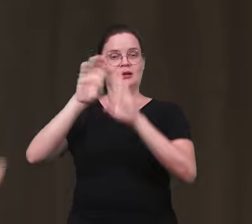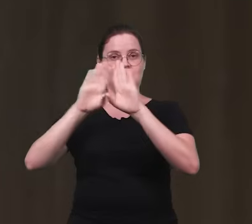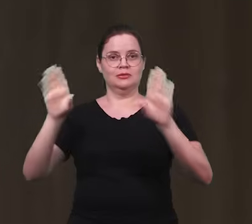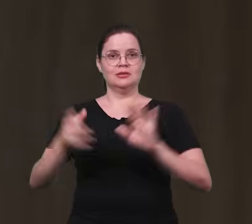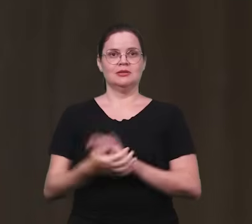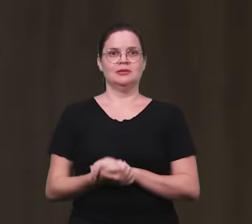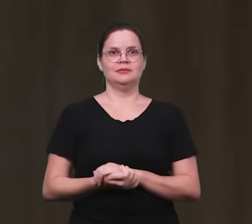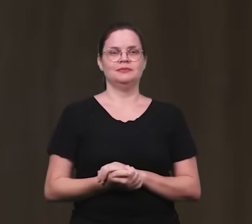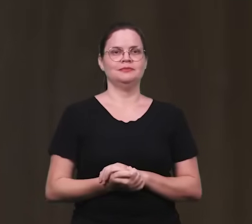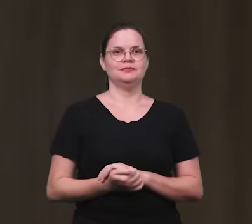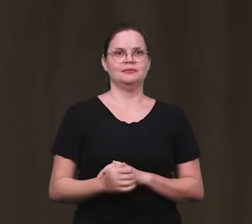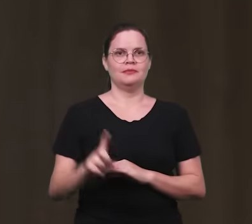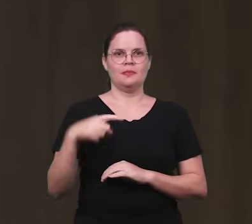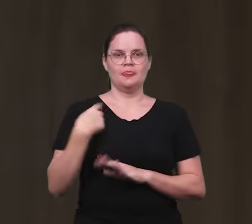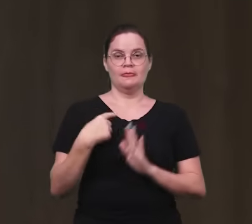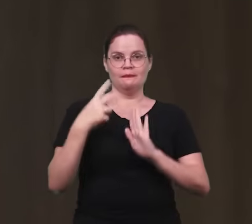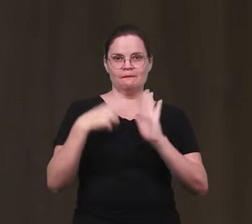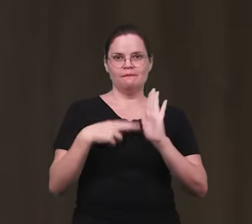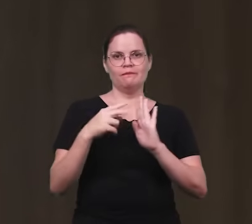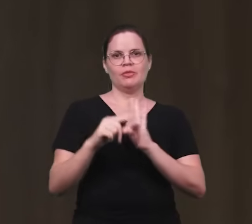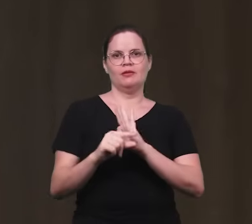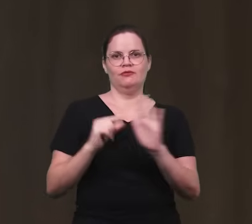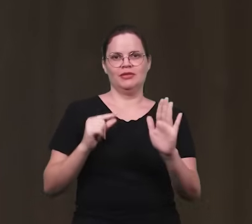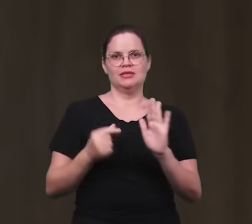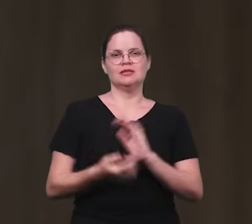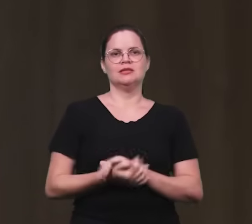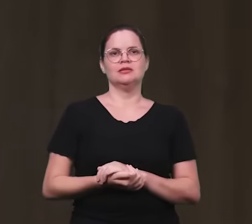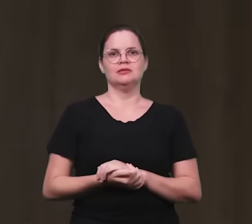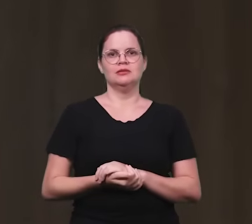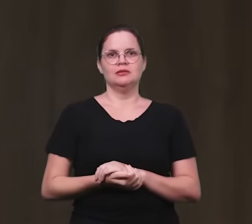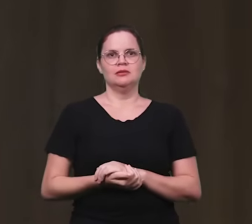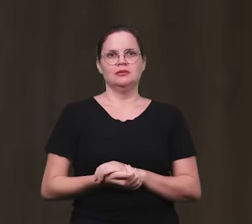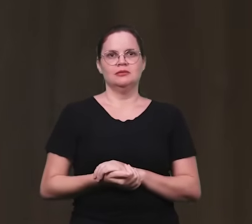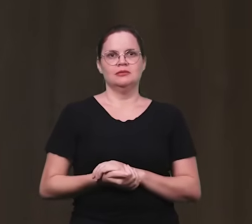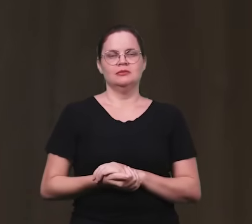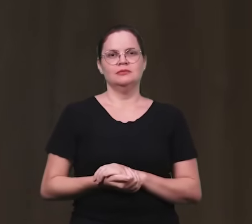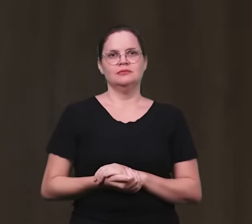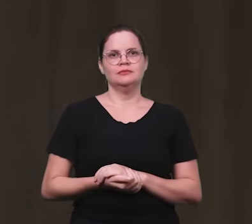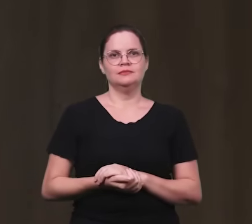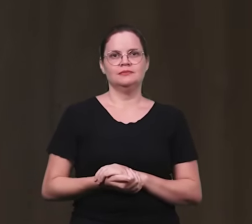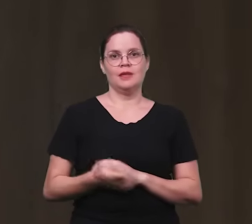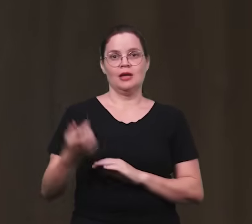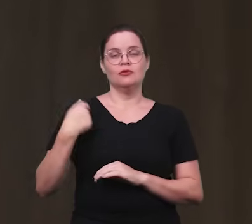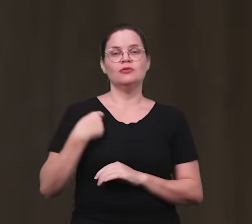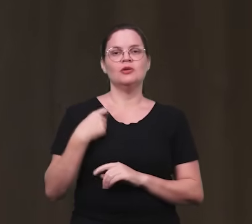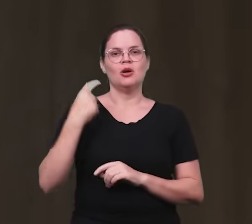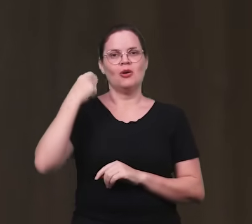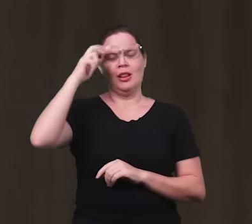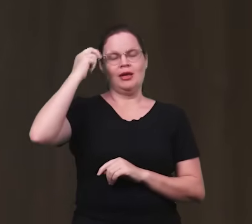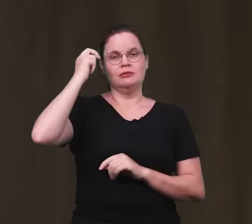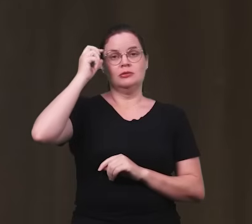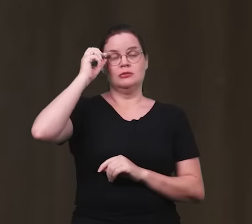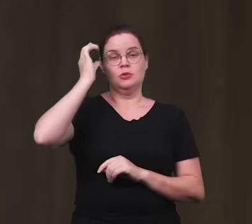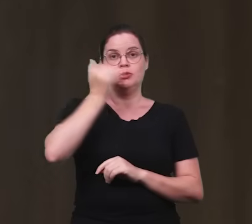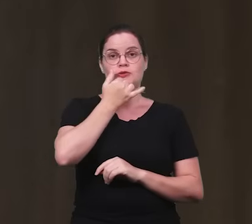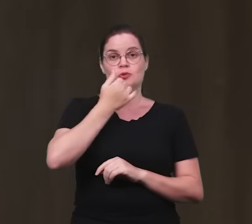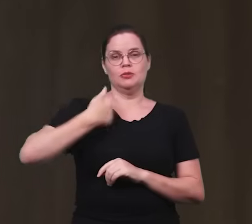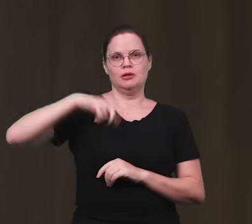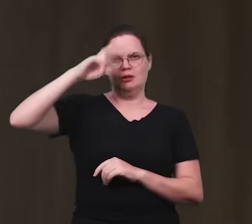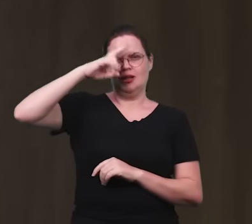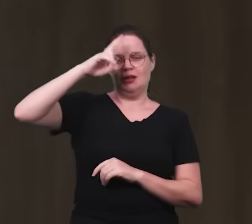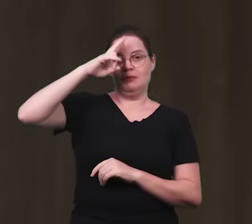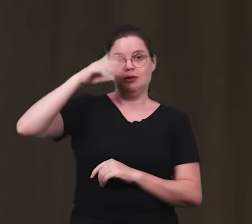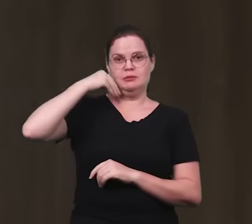nós reunimos e conversamos que o Senhor havia orientado de falar desse versículo, eu me lembrei de uma experiência de uma irmã que teve com